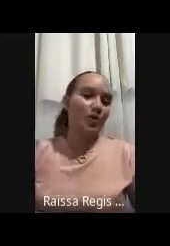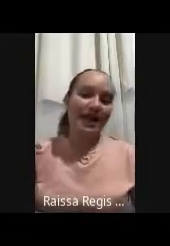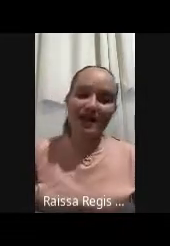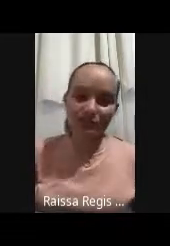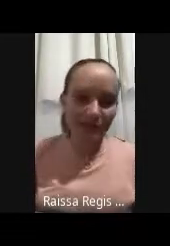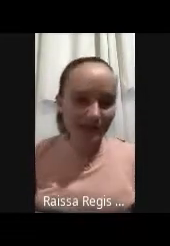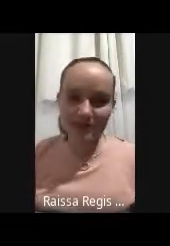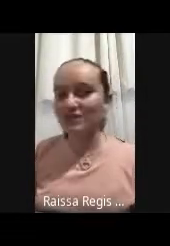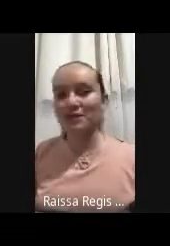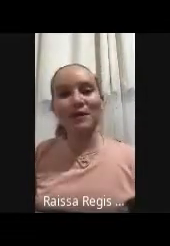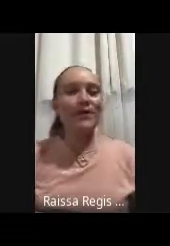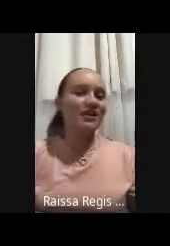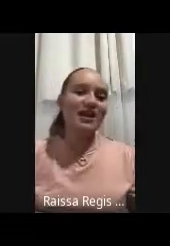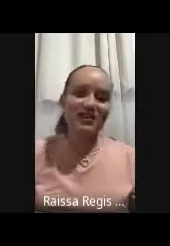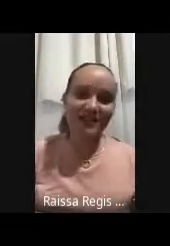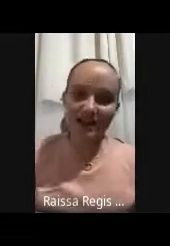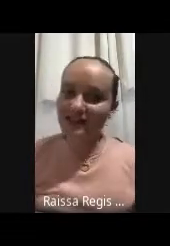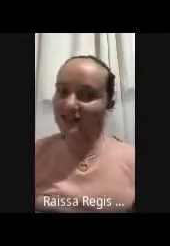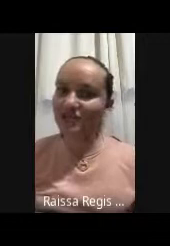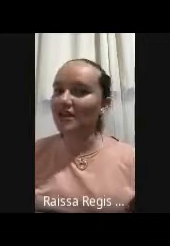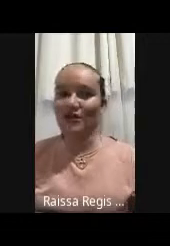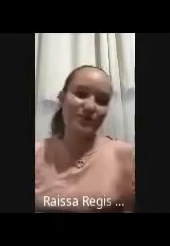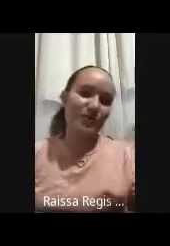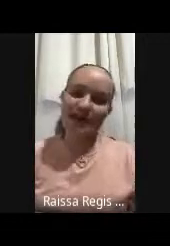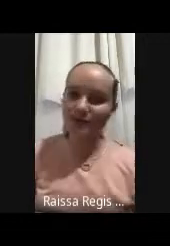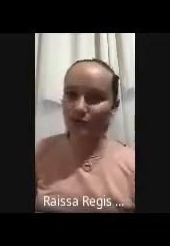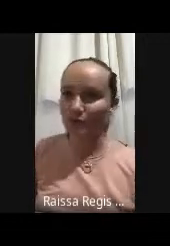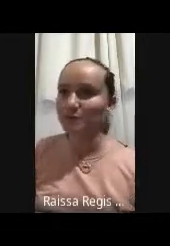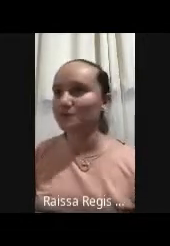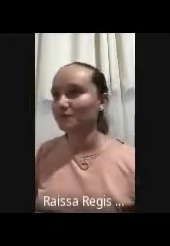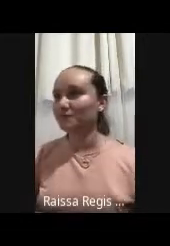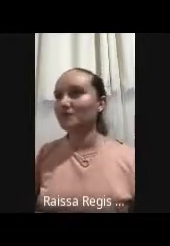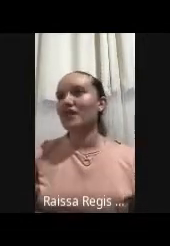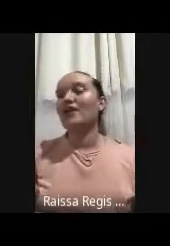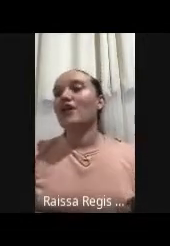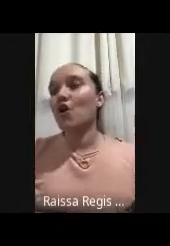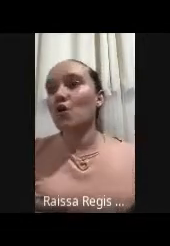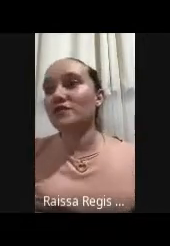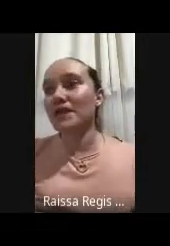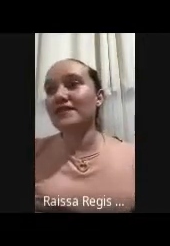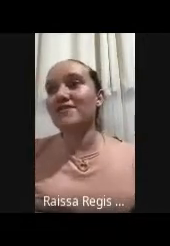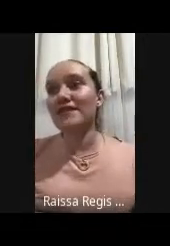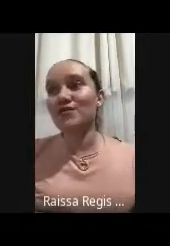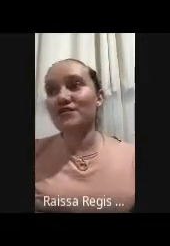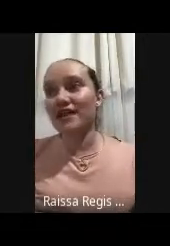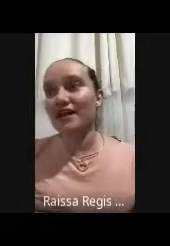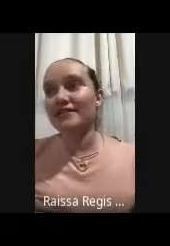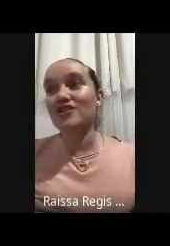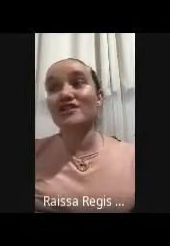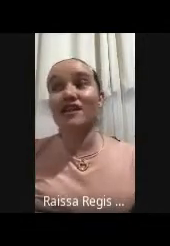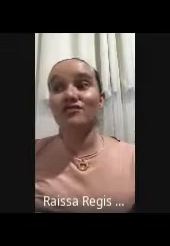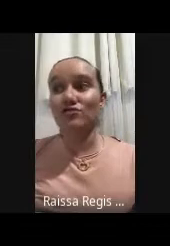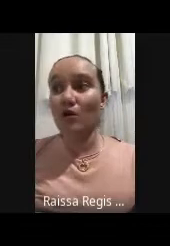sobre qualquer assunto em Libras, você também pode registrar através de sign write qualquer assunto. 11. Preserva a língua de